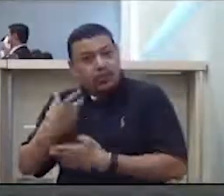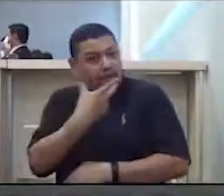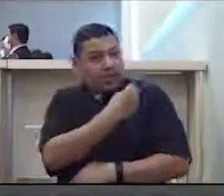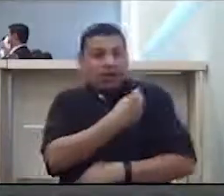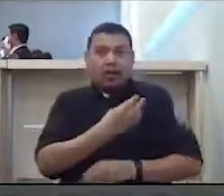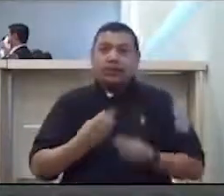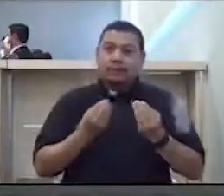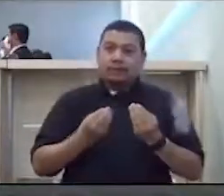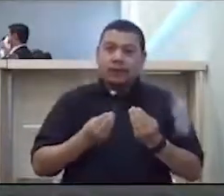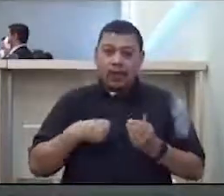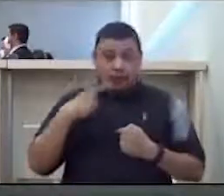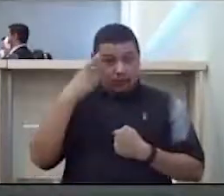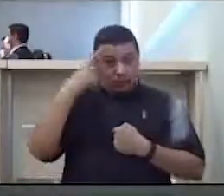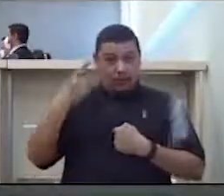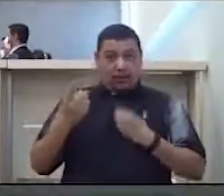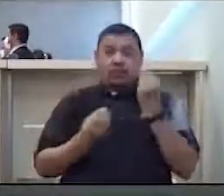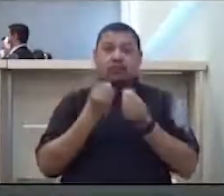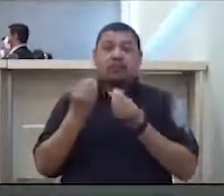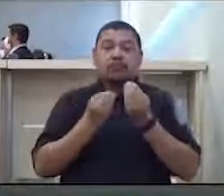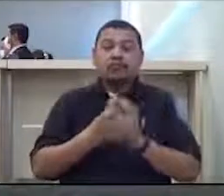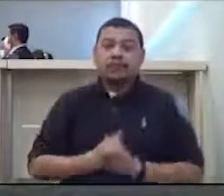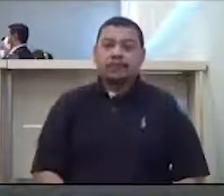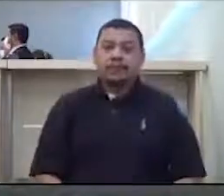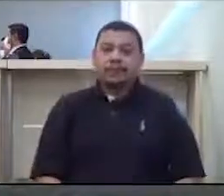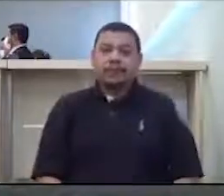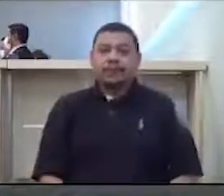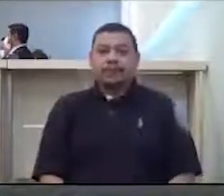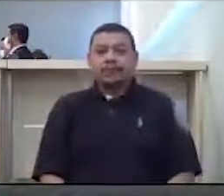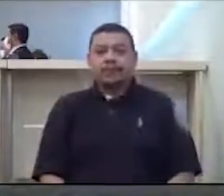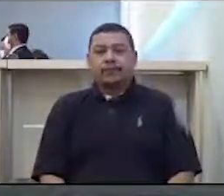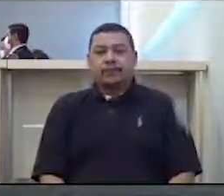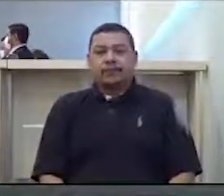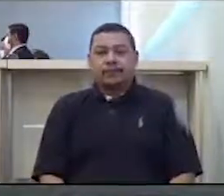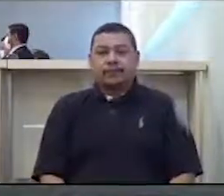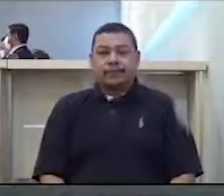pensar, uma pessoa dessa